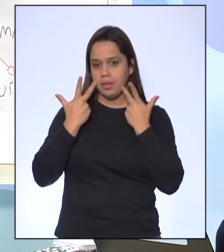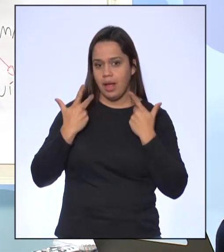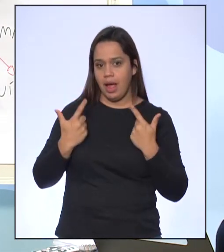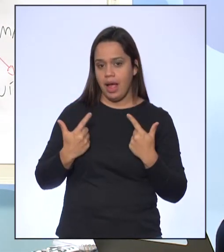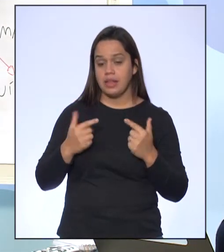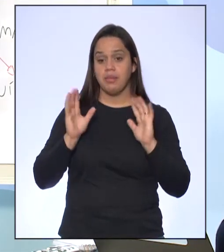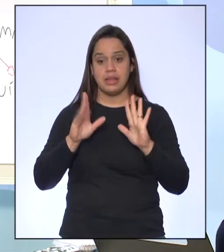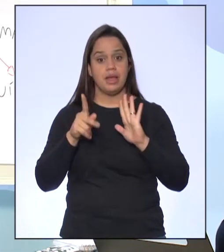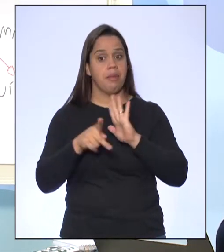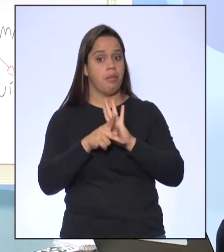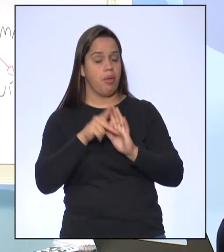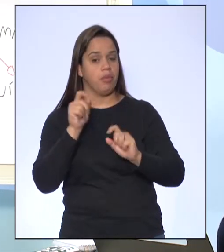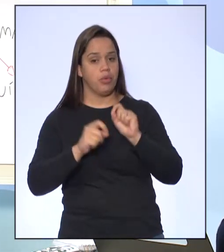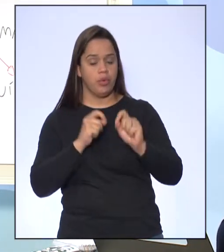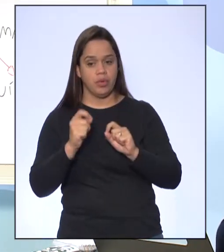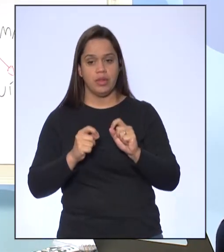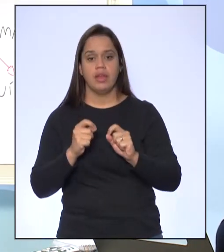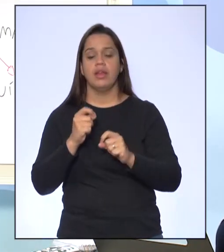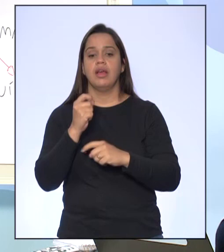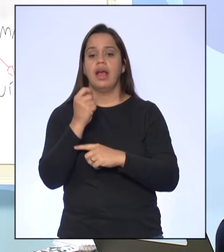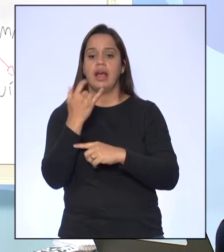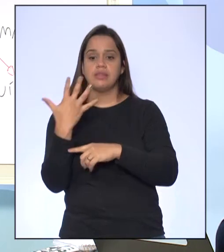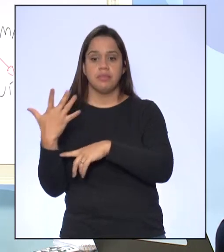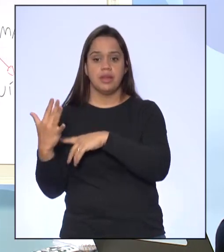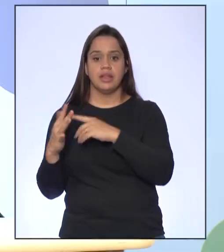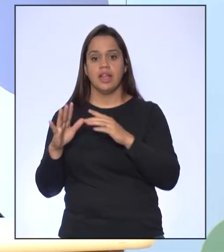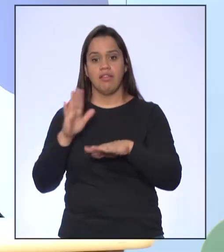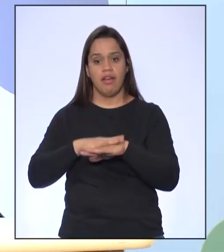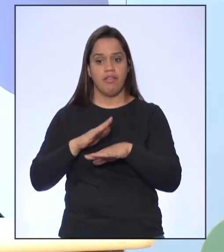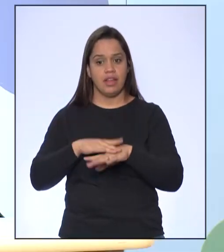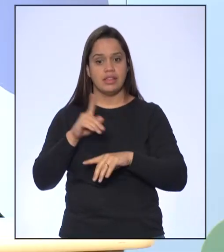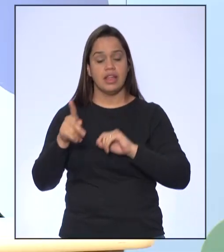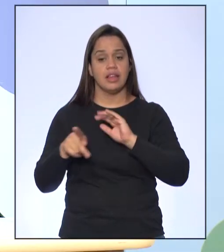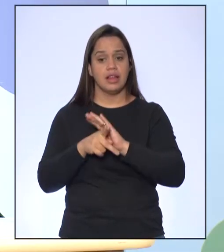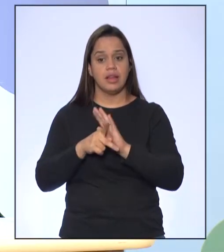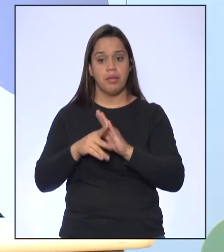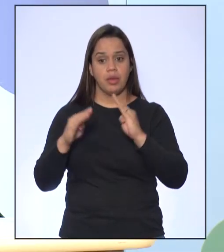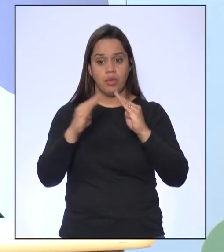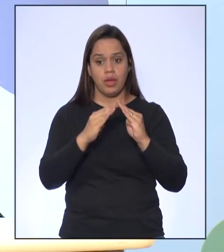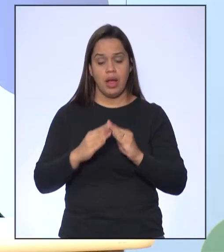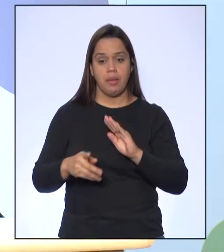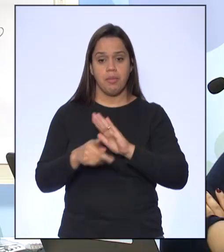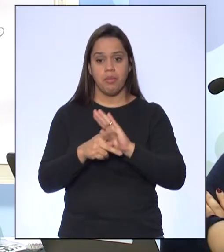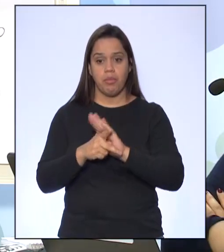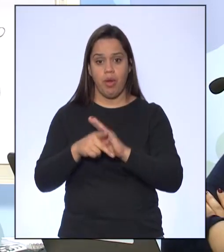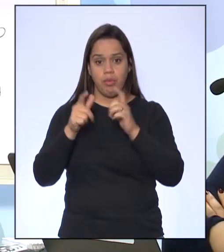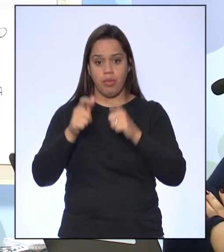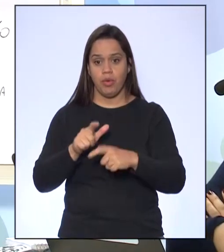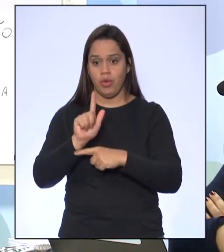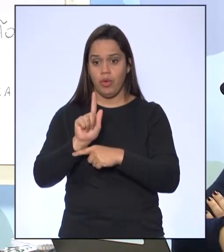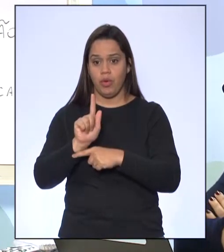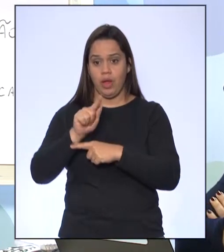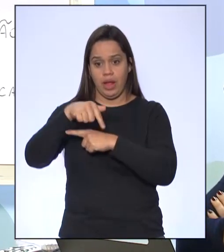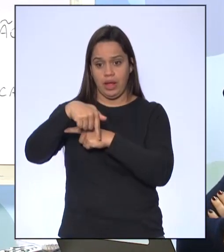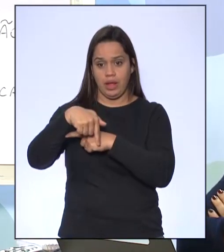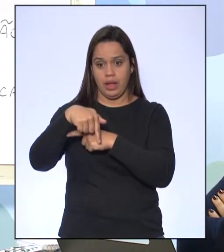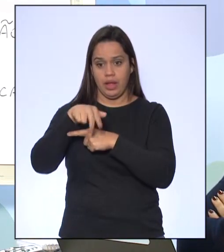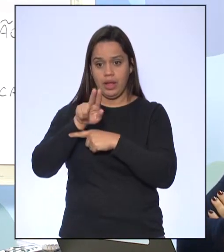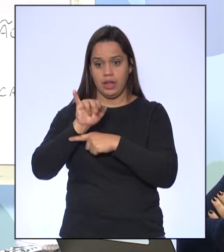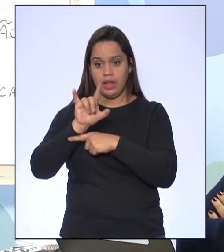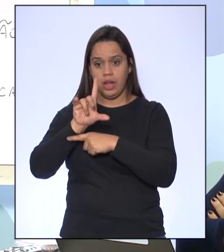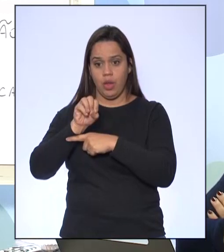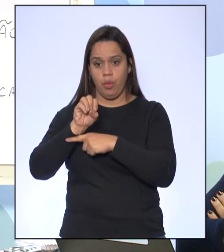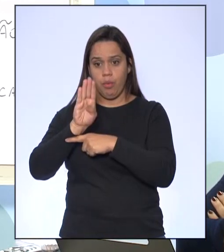vão realizar isso que a Pro vai explicar para vocês. O que é? E também nas comunidades quilombolas, né, que deve ter muita, muita, muita vegetação. Isso